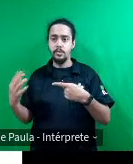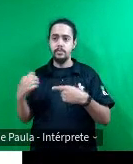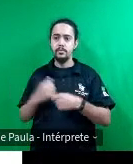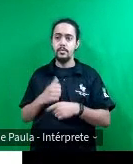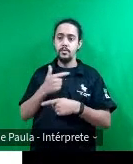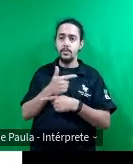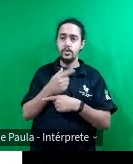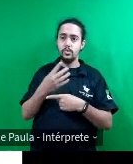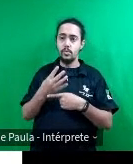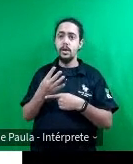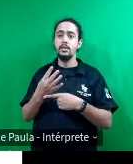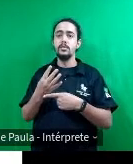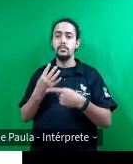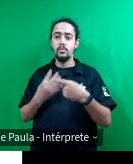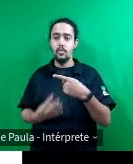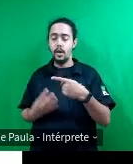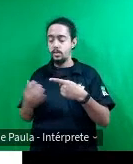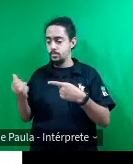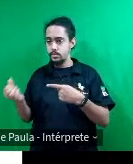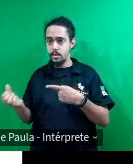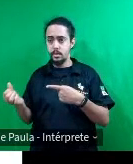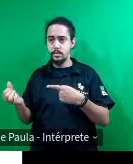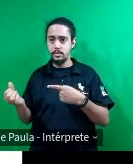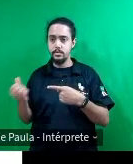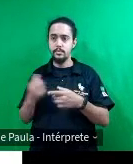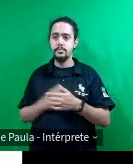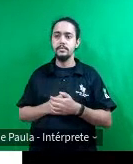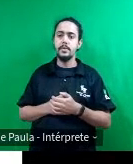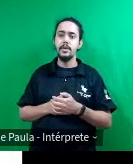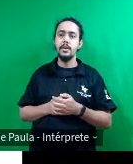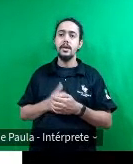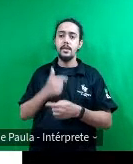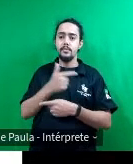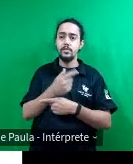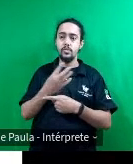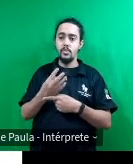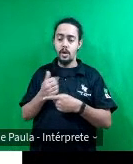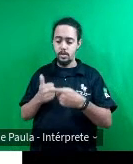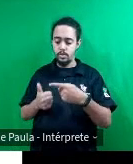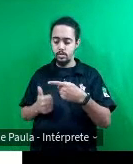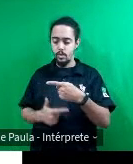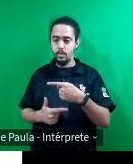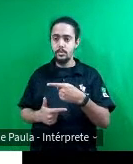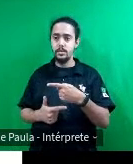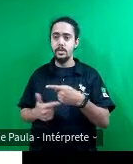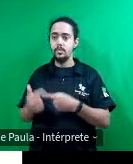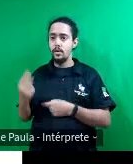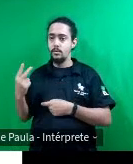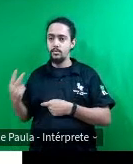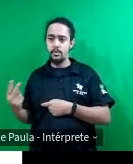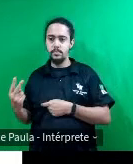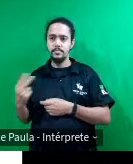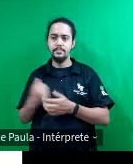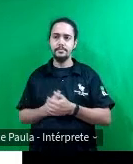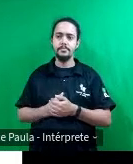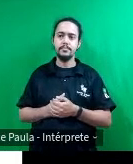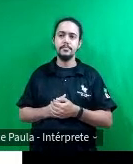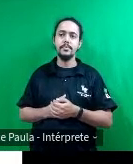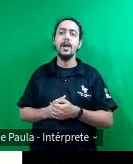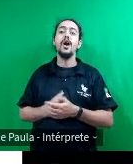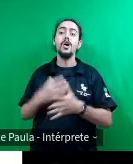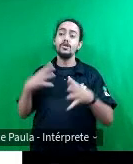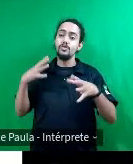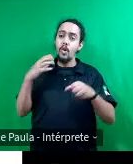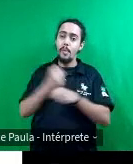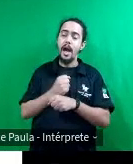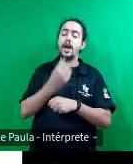4 ohms é 6. E 24 dividido por 12 é igual a 2. Né? Então, nós vamos ter aqui, na verdade,